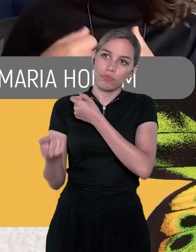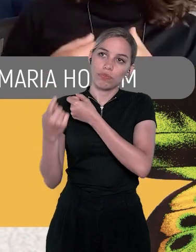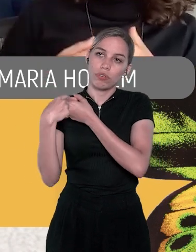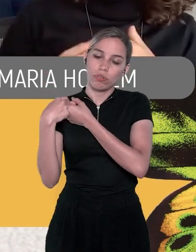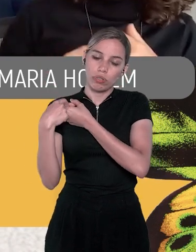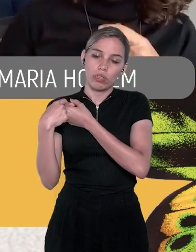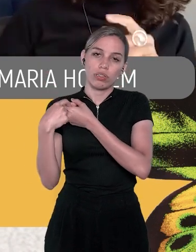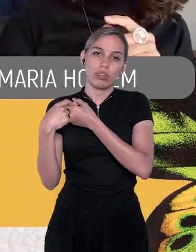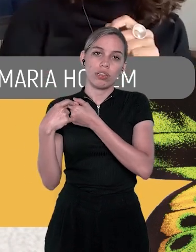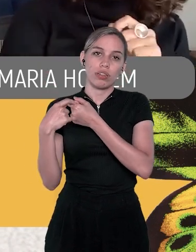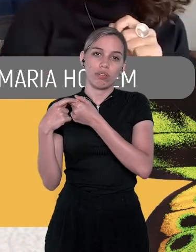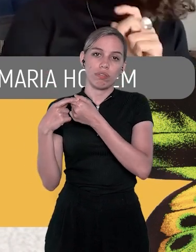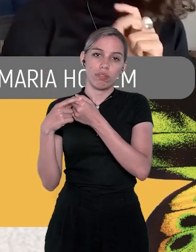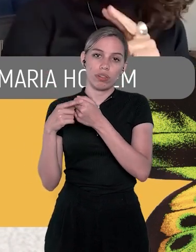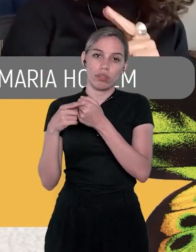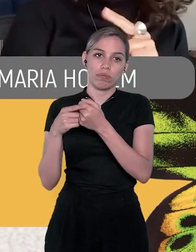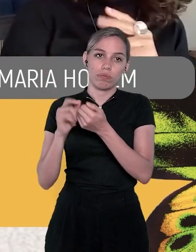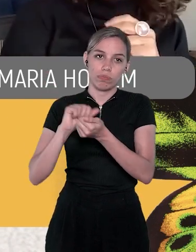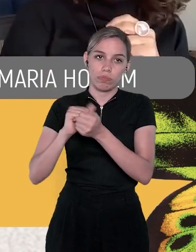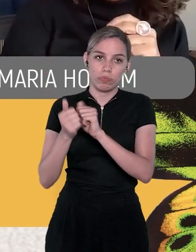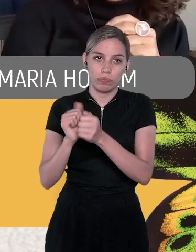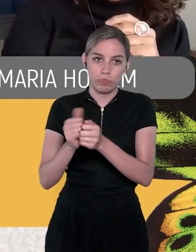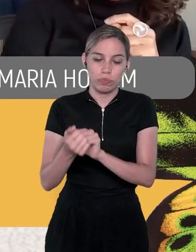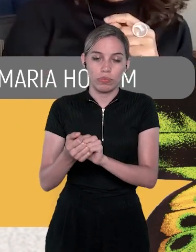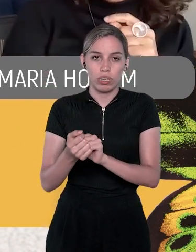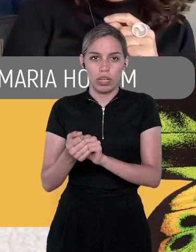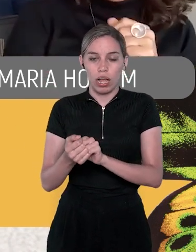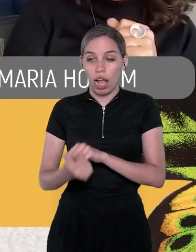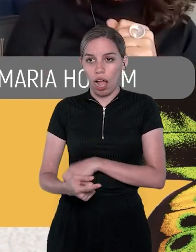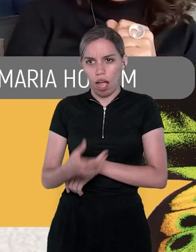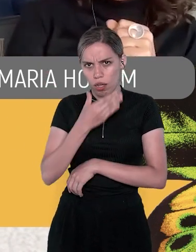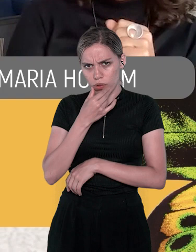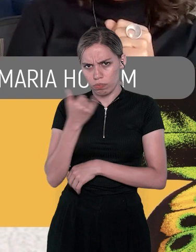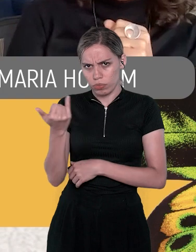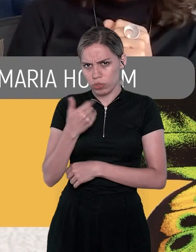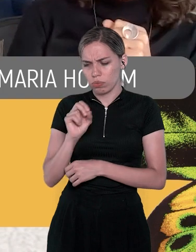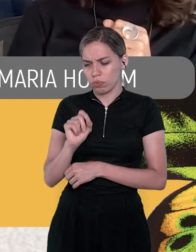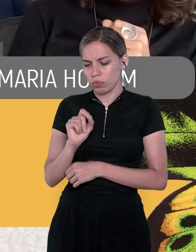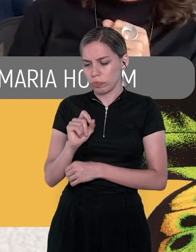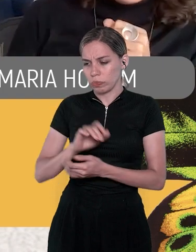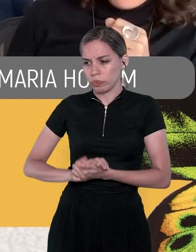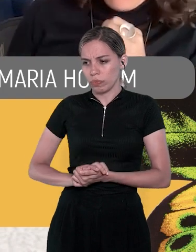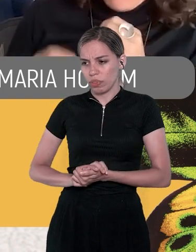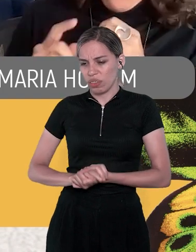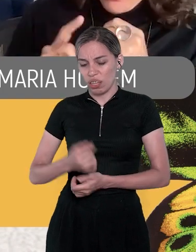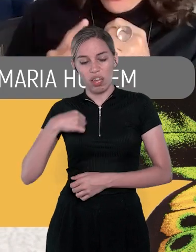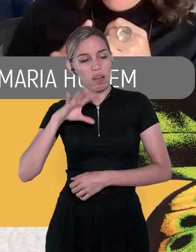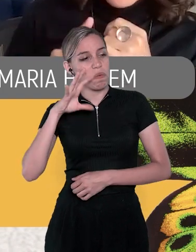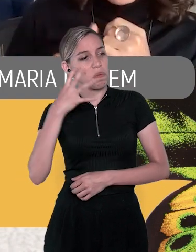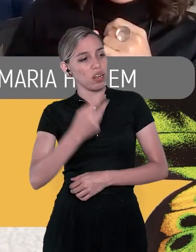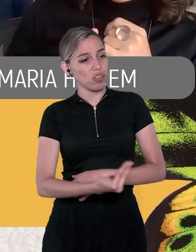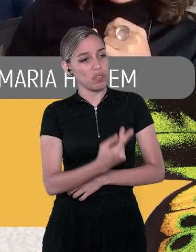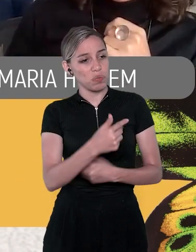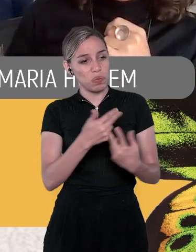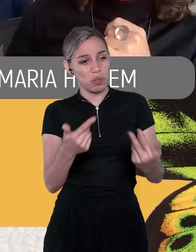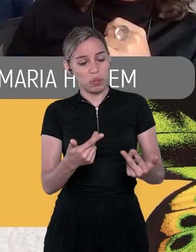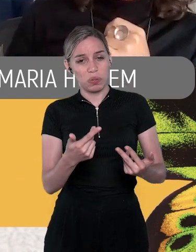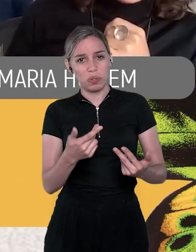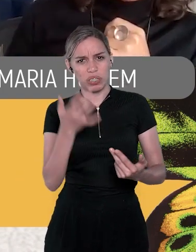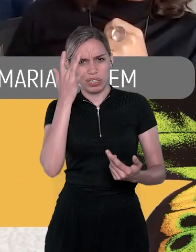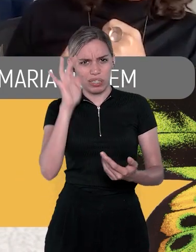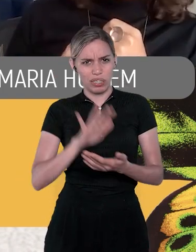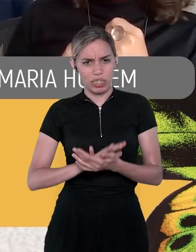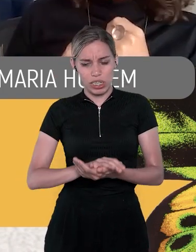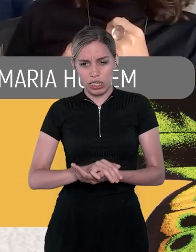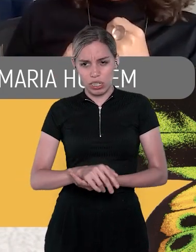ele falou para mim, sim, sabe, duas coisas que eu acho muito estranhas no Brasil, que não entram na minha cabeça. Esse foro